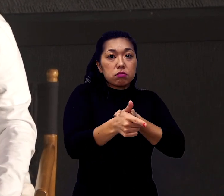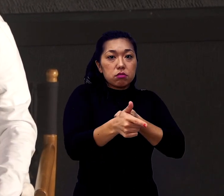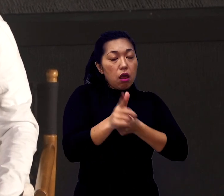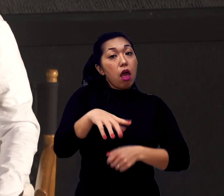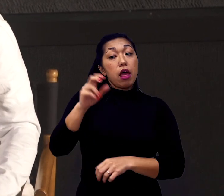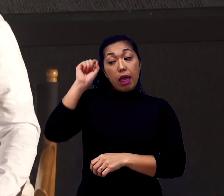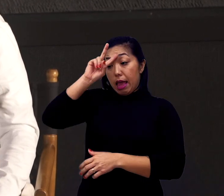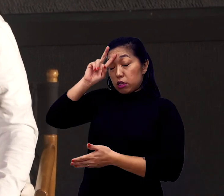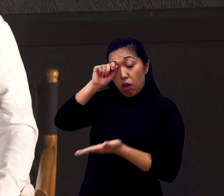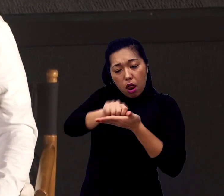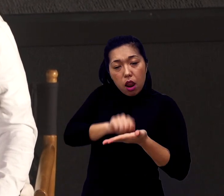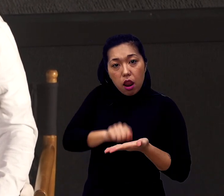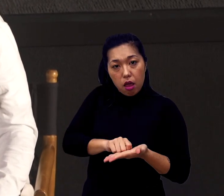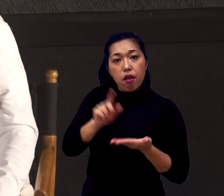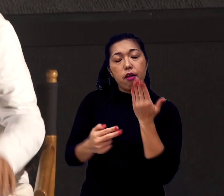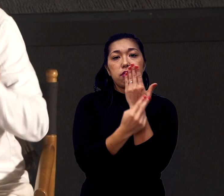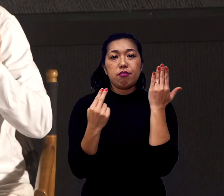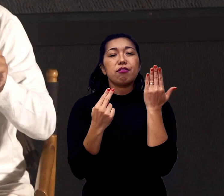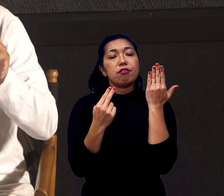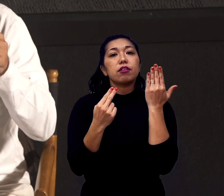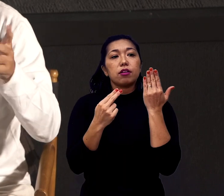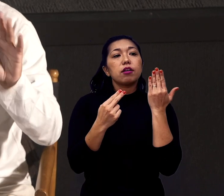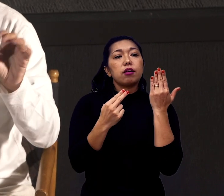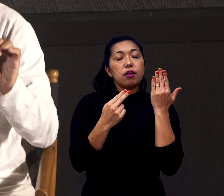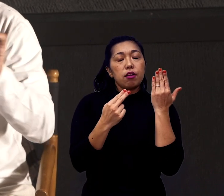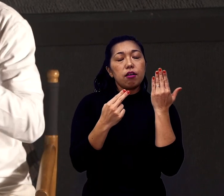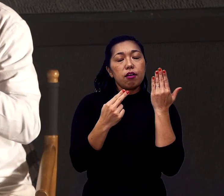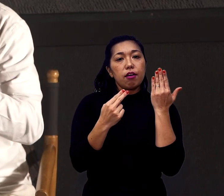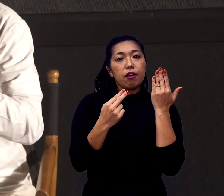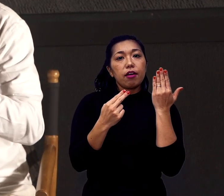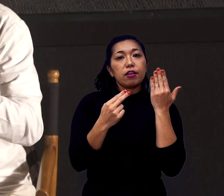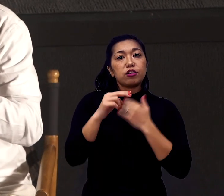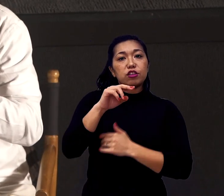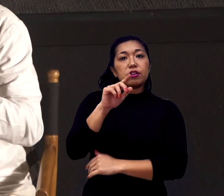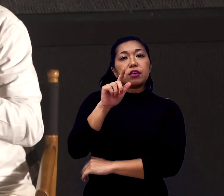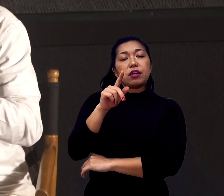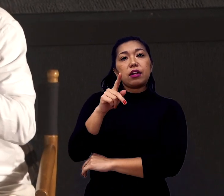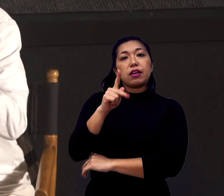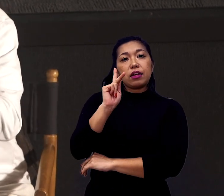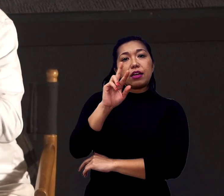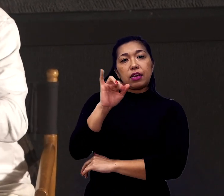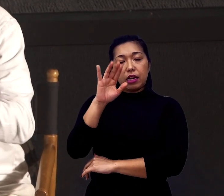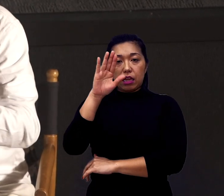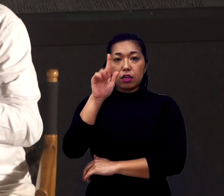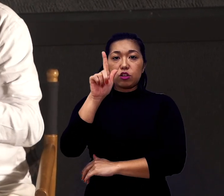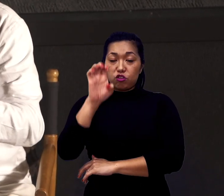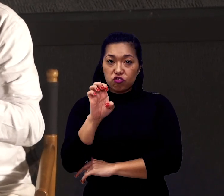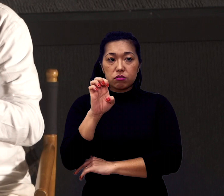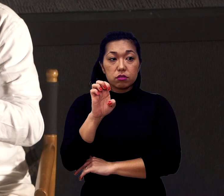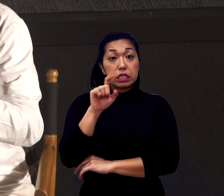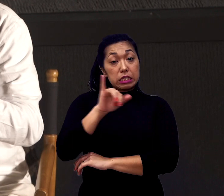história é um geógrafo chamado Clay Woods. Se vocês procurarem em português, a tradução do livro é Desenvolvimento